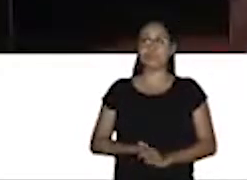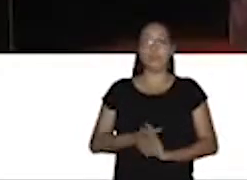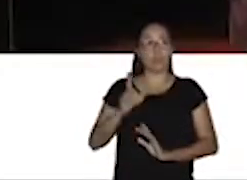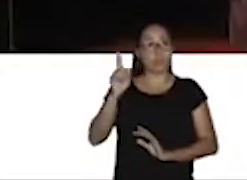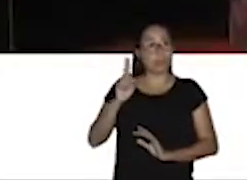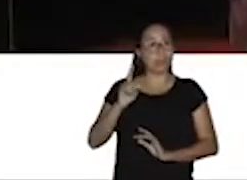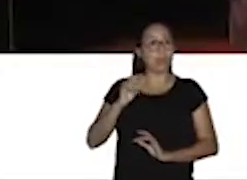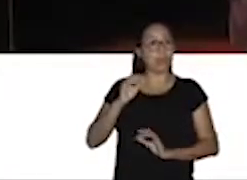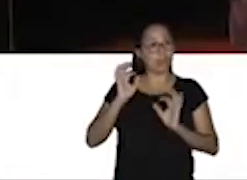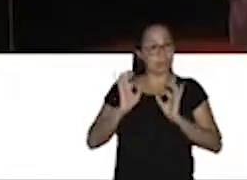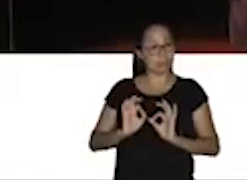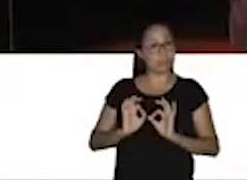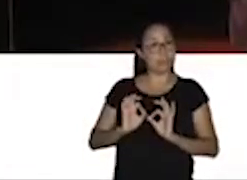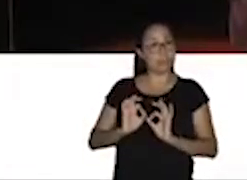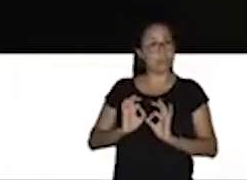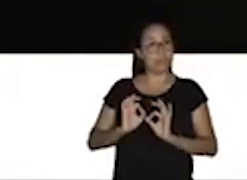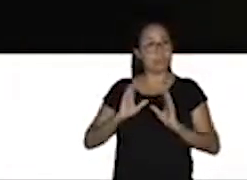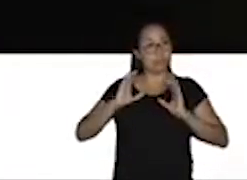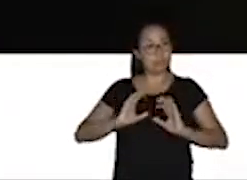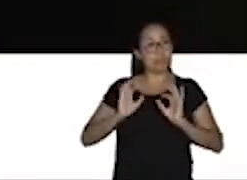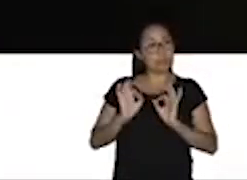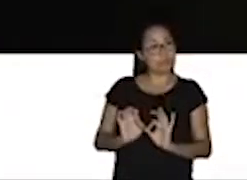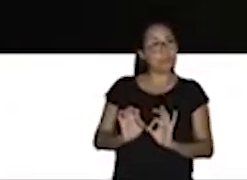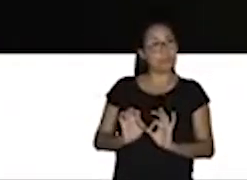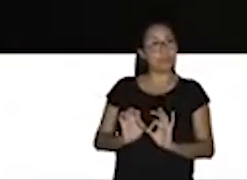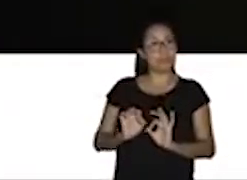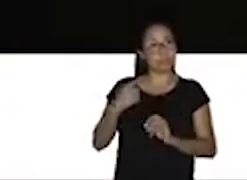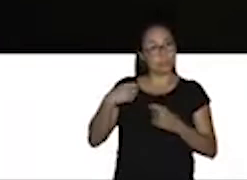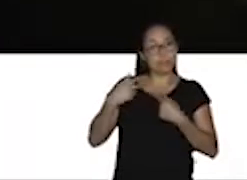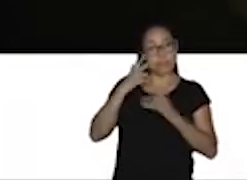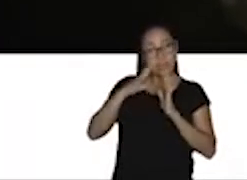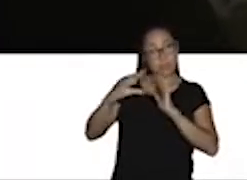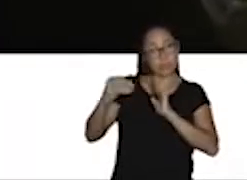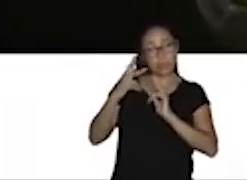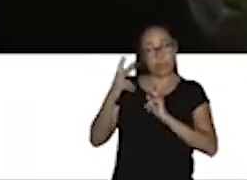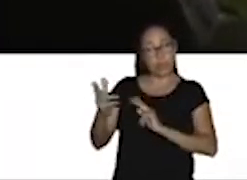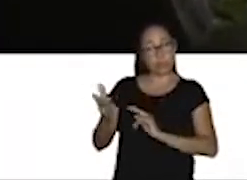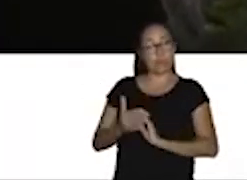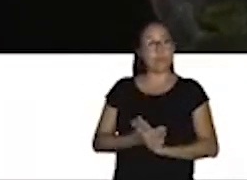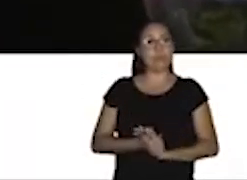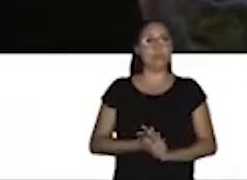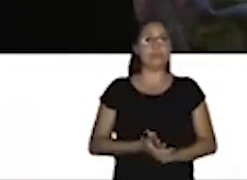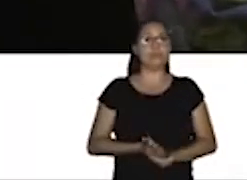Cardoso dos Pampa é pouco pra um ator desse, credo. Não desconcentra. Não desconcentra.